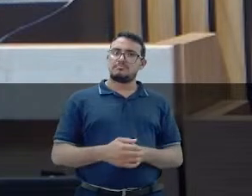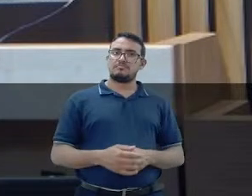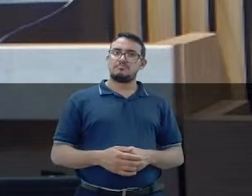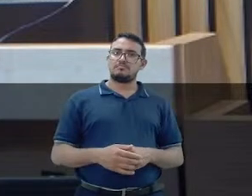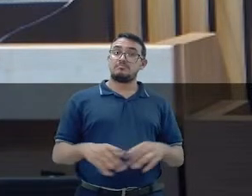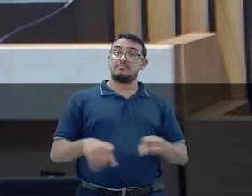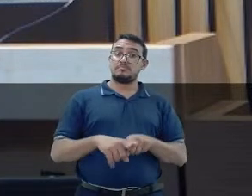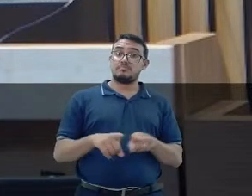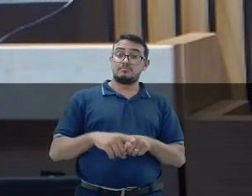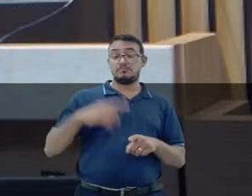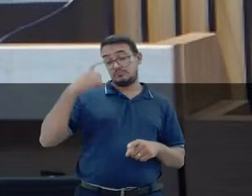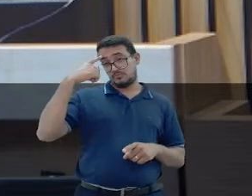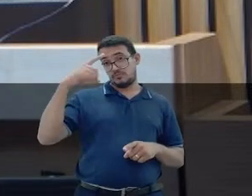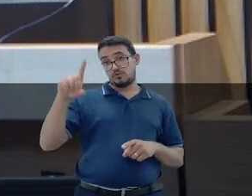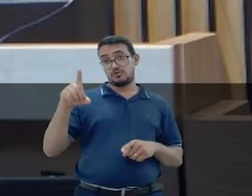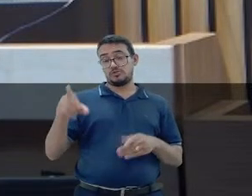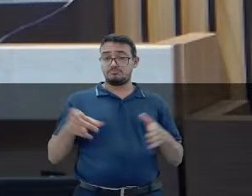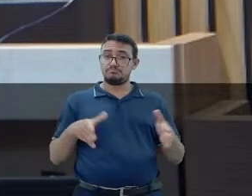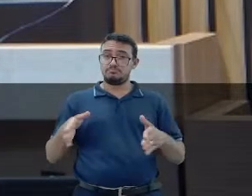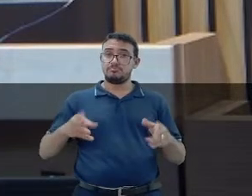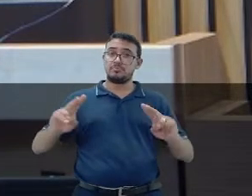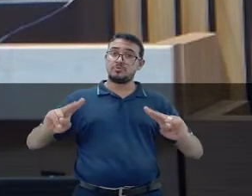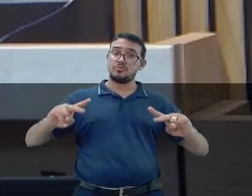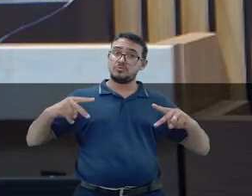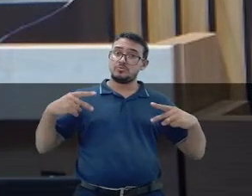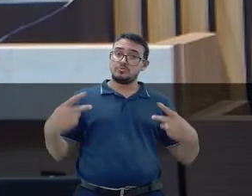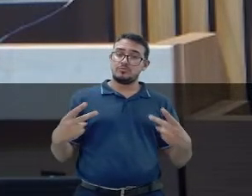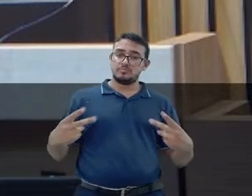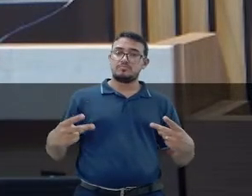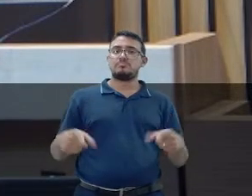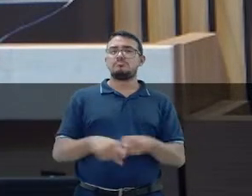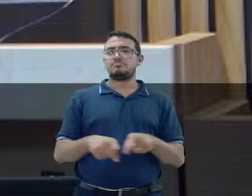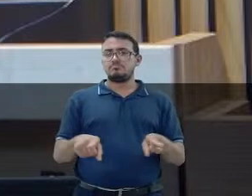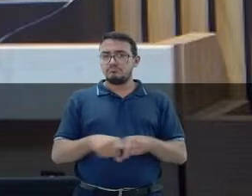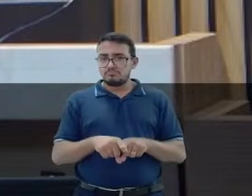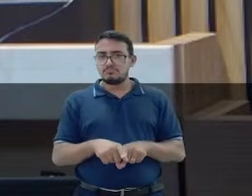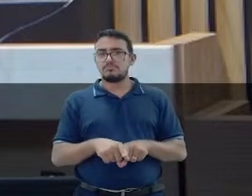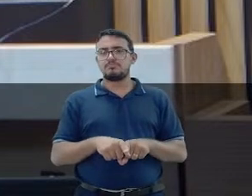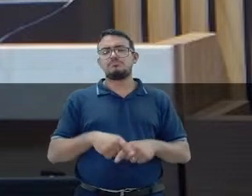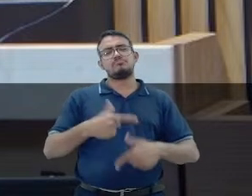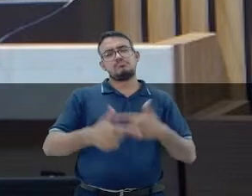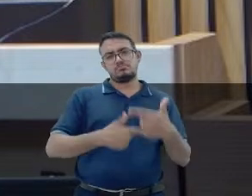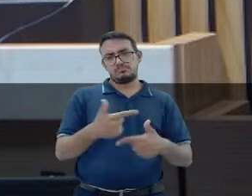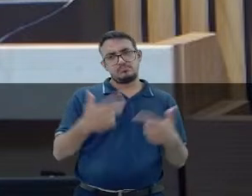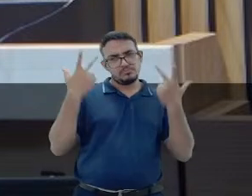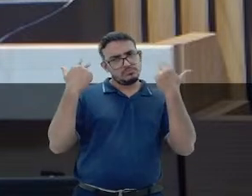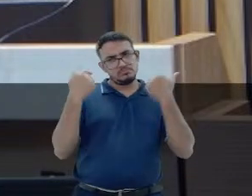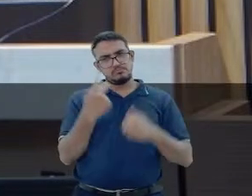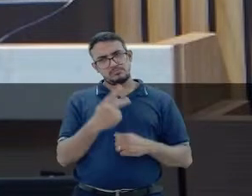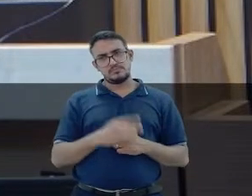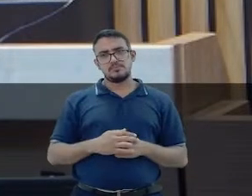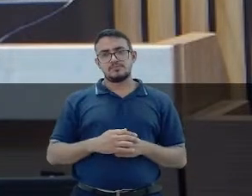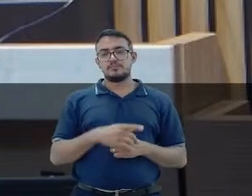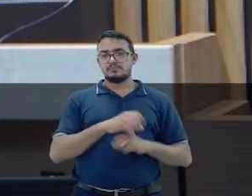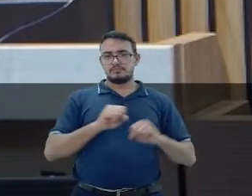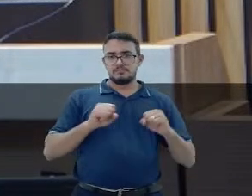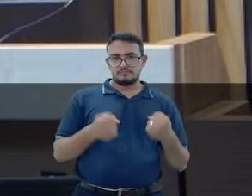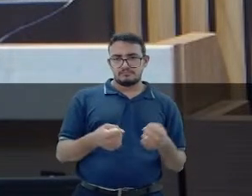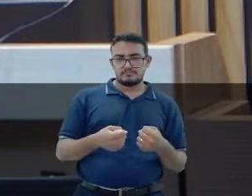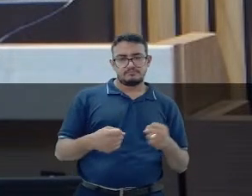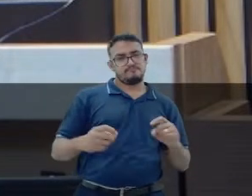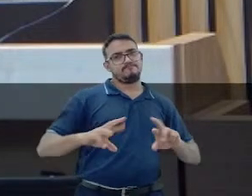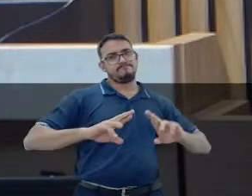dias de dobra e plantão. Ainda que a tese da defesa tenha sido contrária ao afirmado pela testemunha do